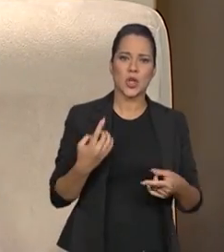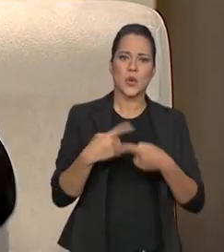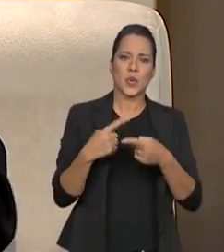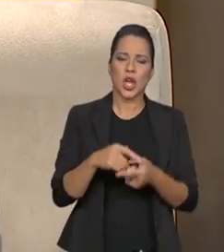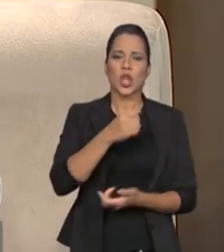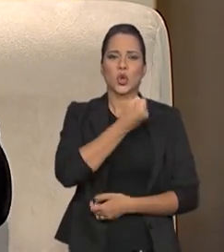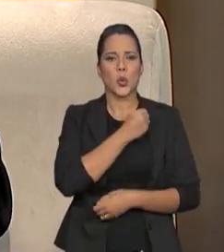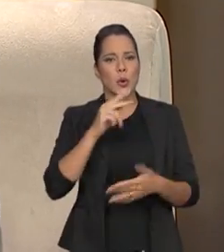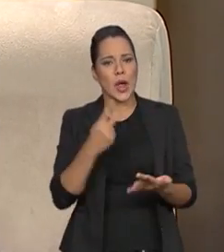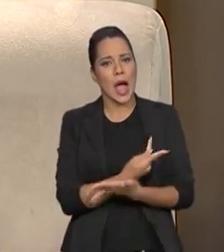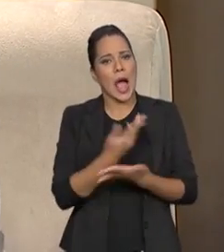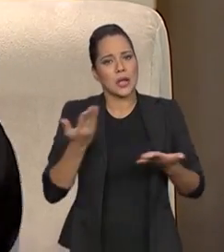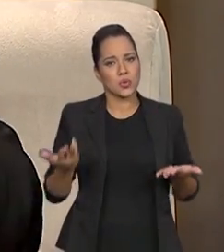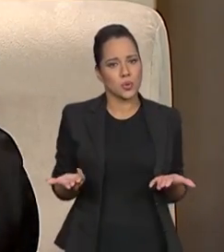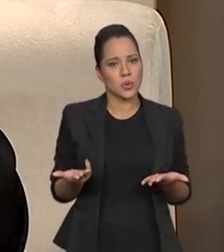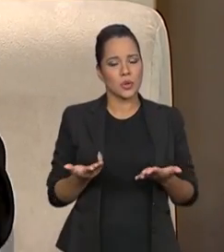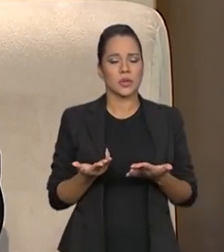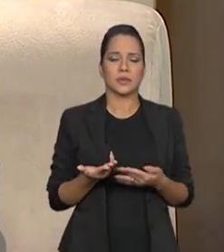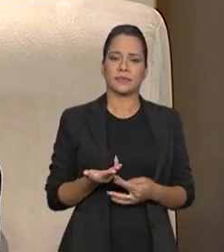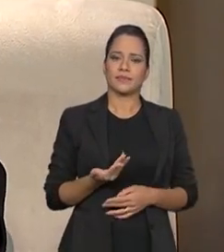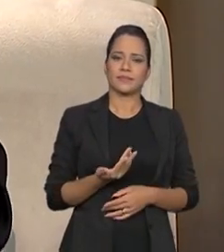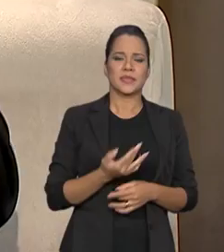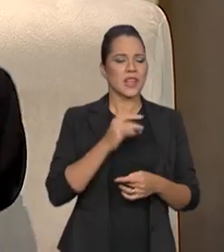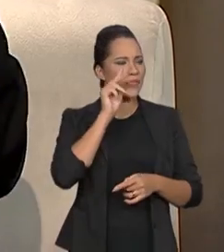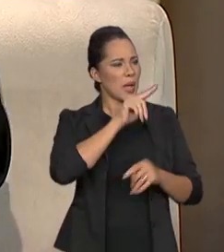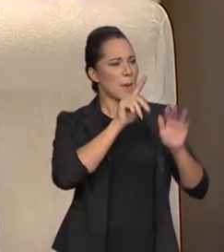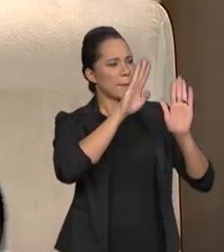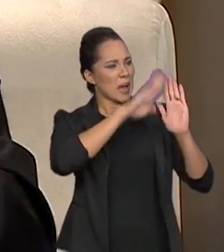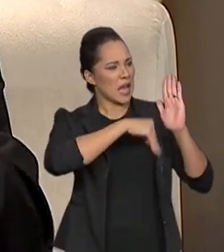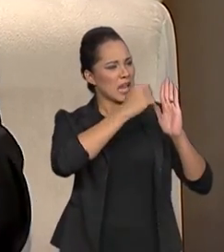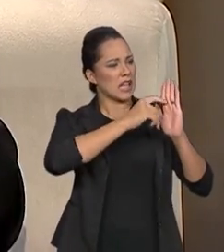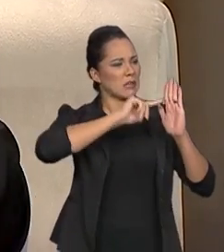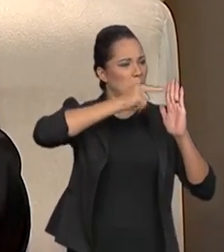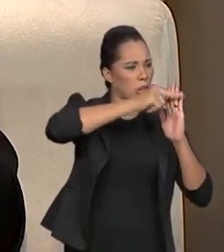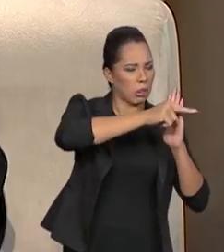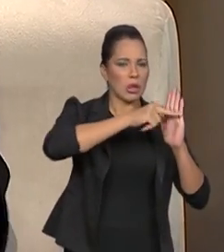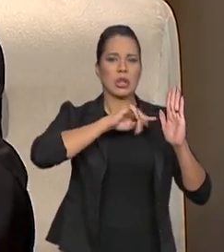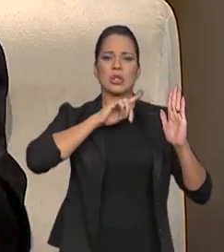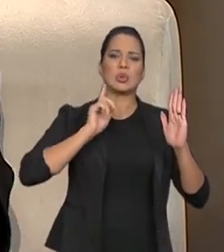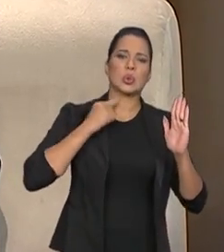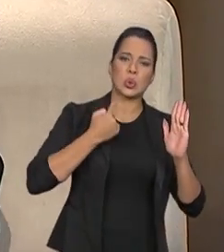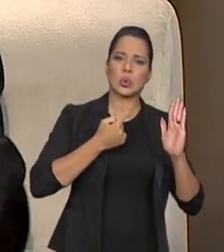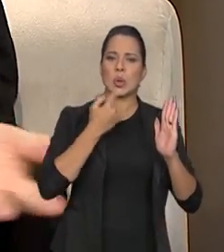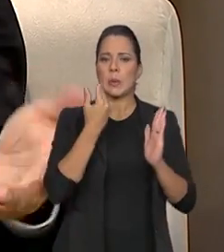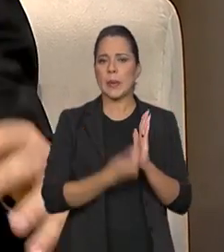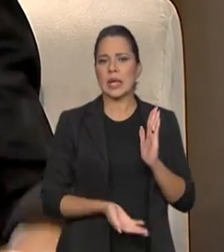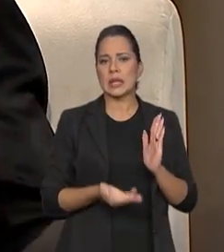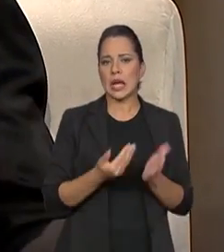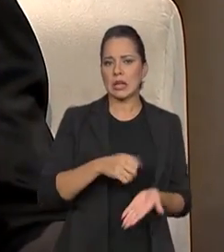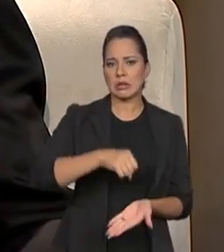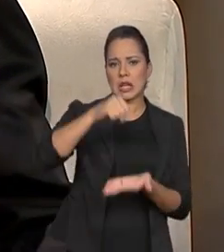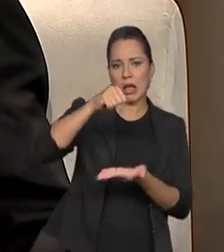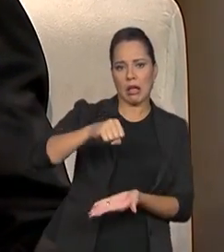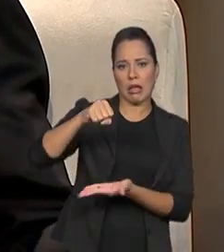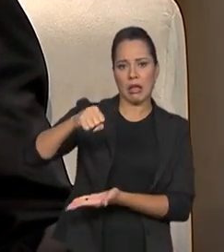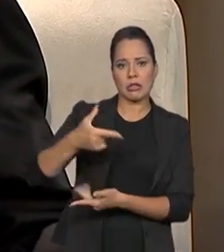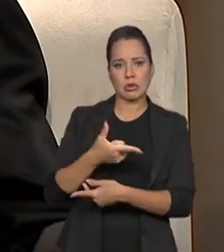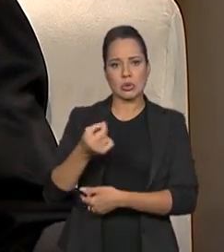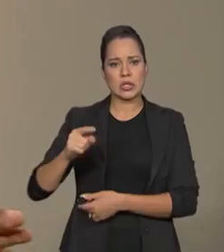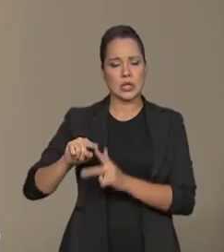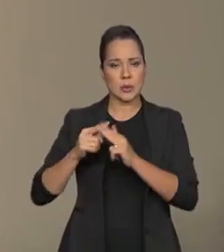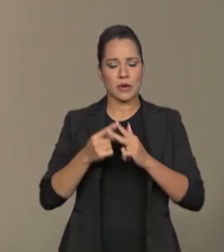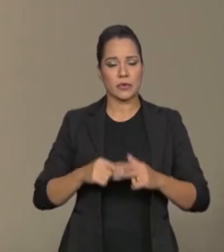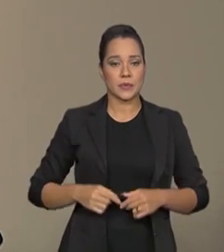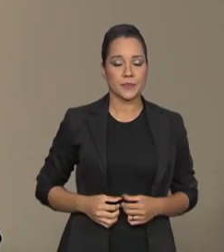tá fazendo furo na parede gastando tinta sujando tudo e perdendo um saco de 200 parafusos